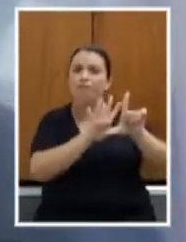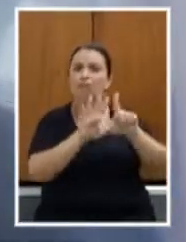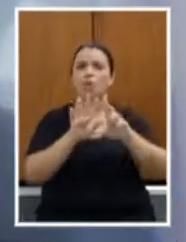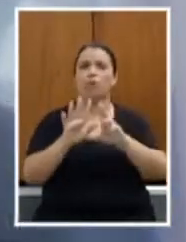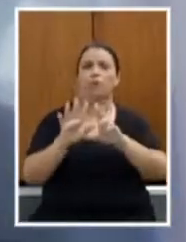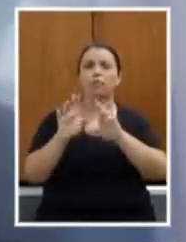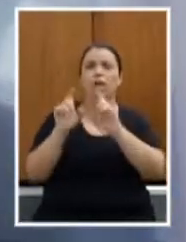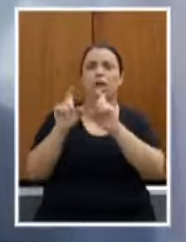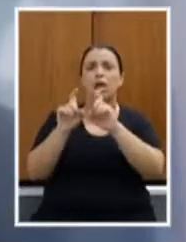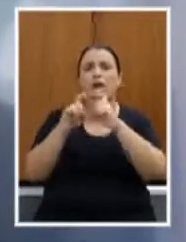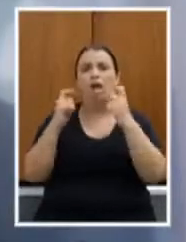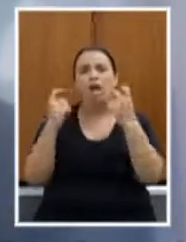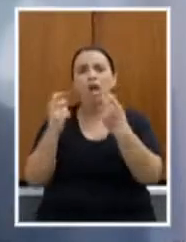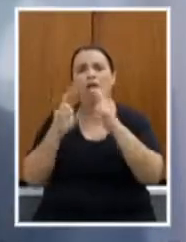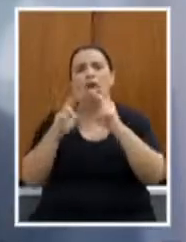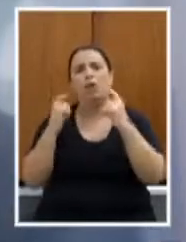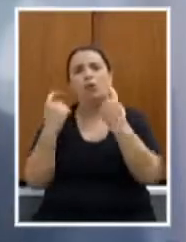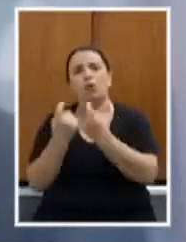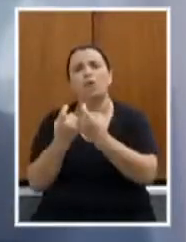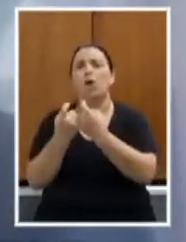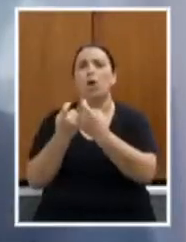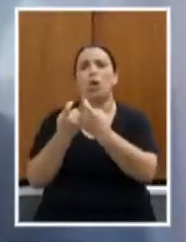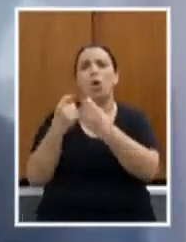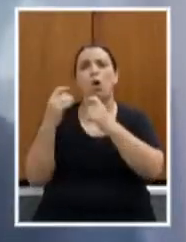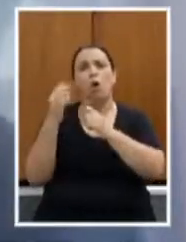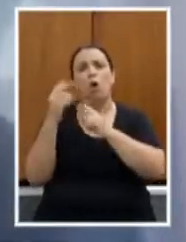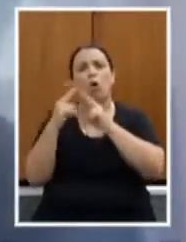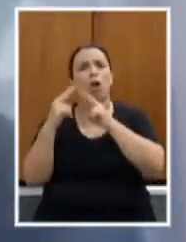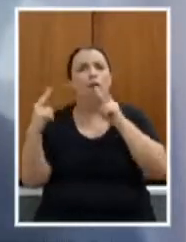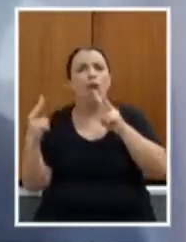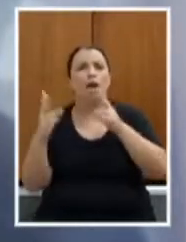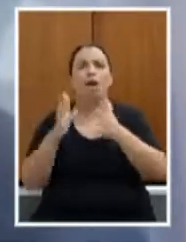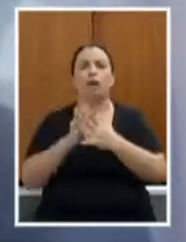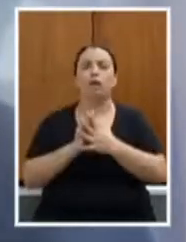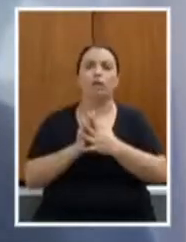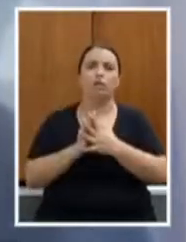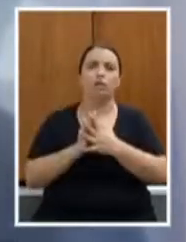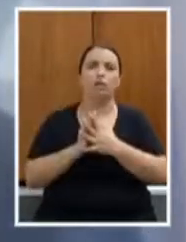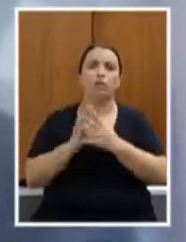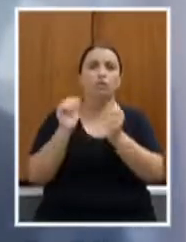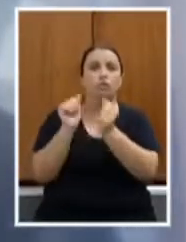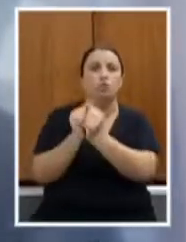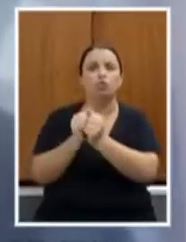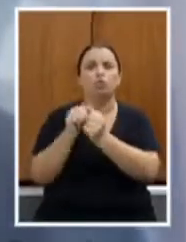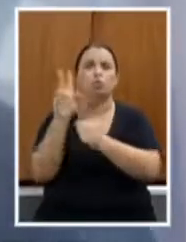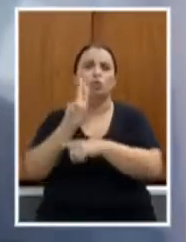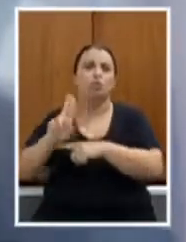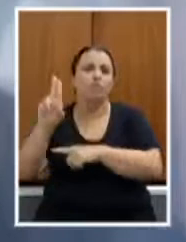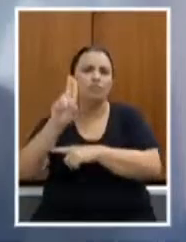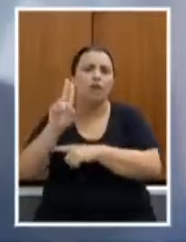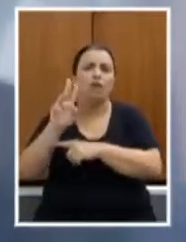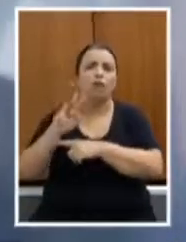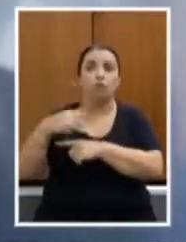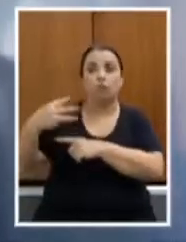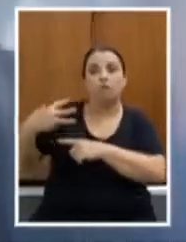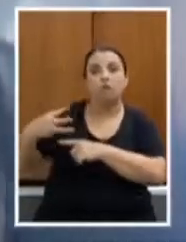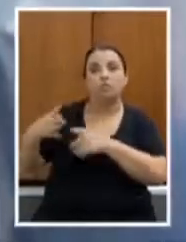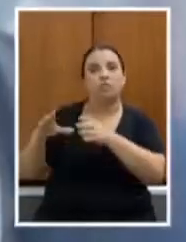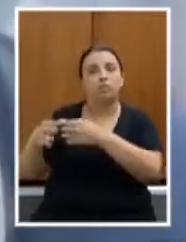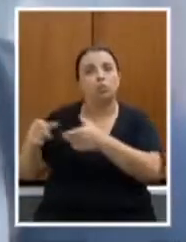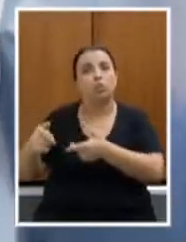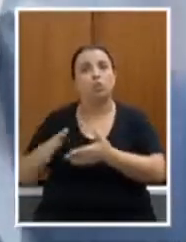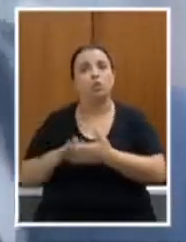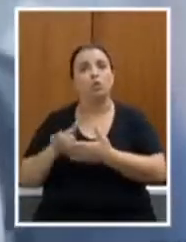online com o terceiro setor, com universidades, e fomos até ao povo, escutar o